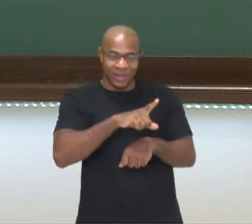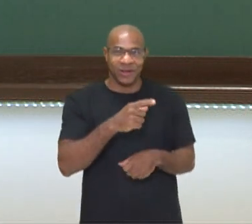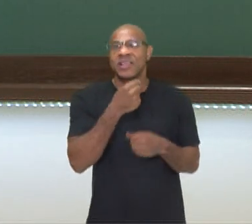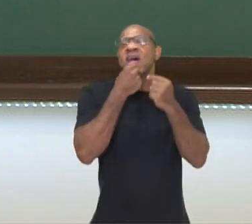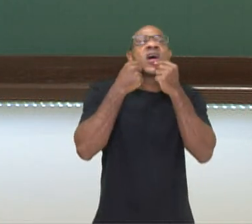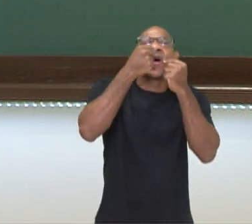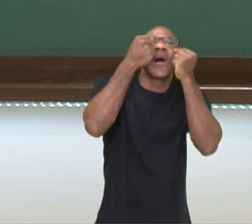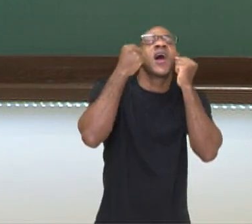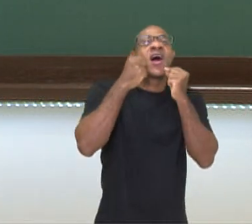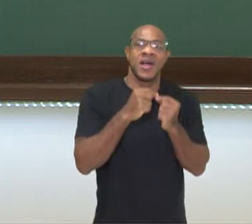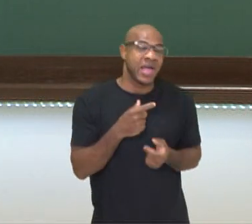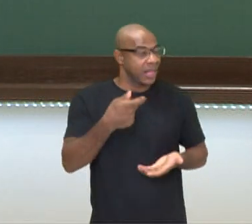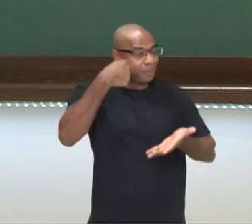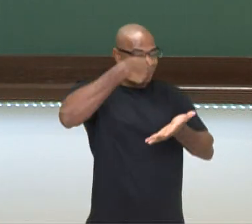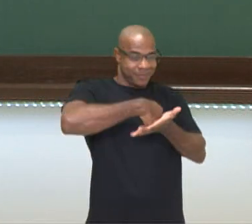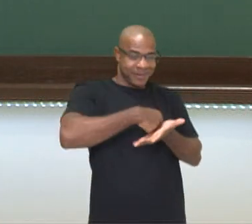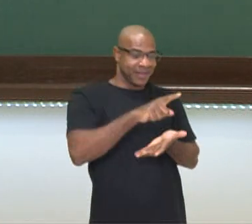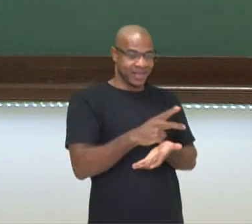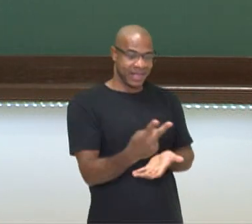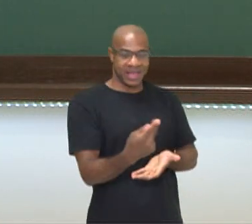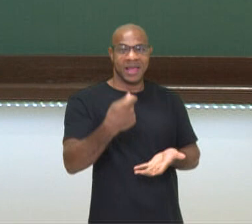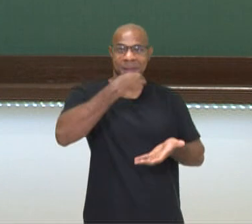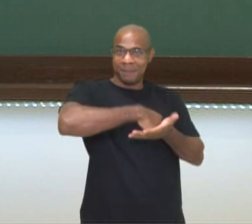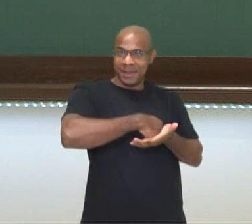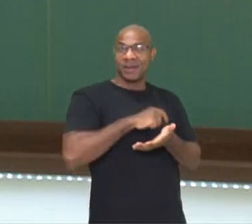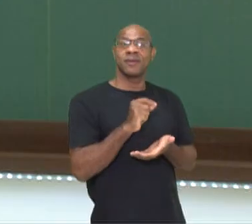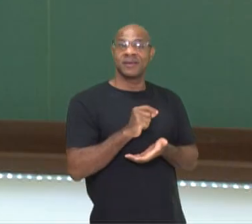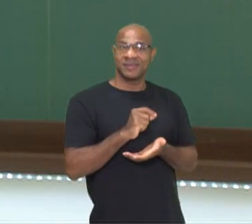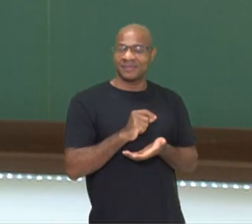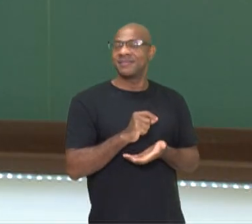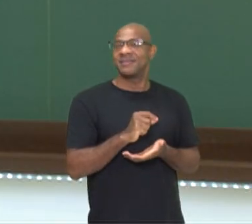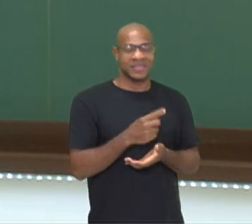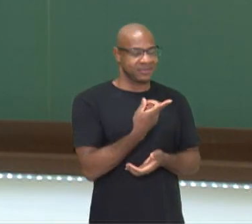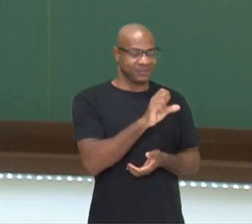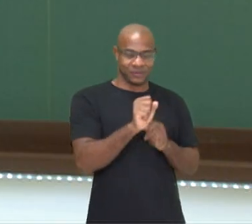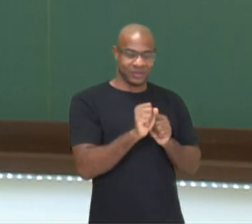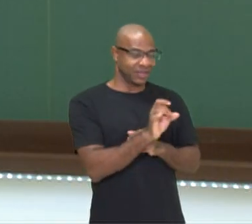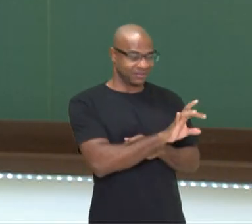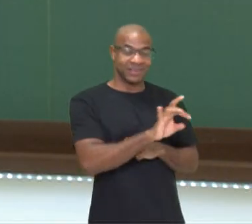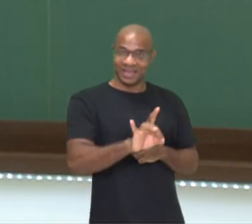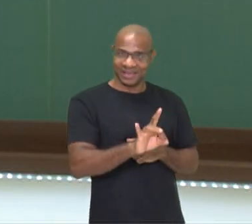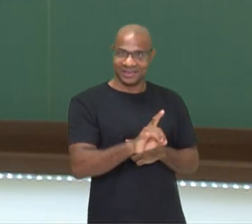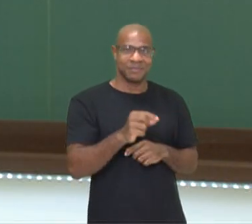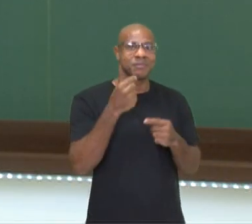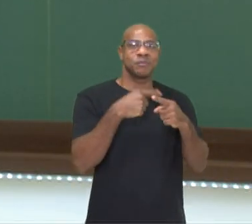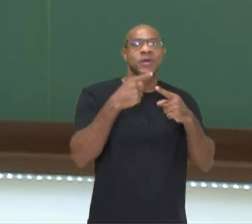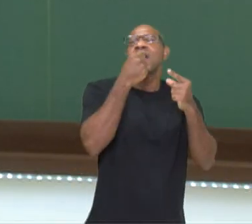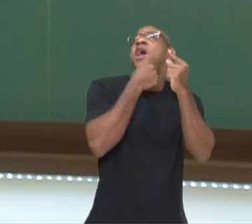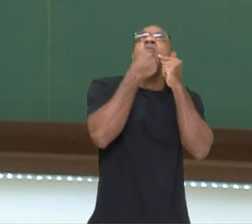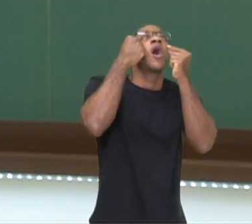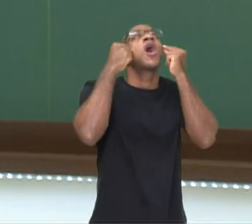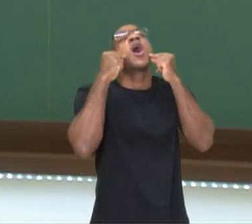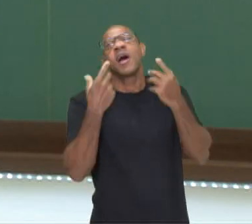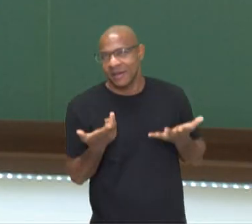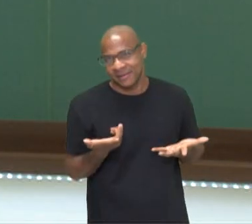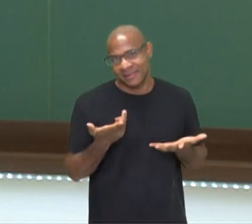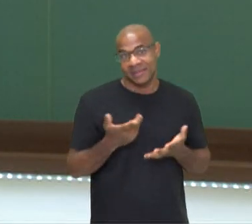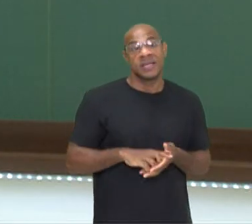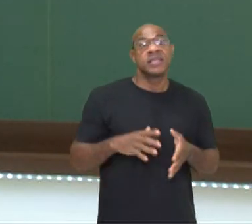cobra 18 de cada cliente, ou seja, ela ganha 36 a cada sábado. Isso vai acrescentar no orçamento